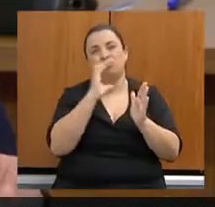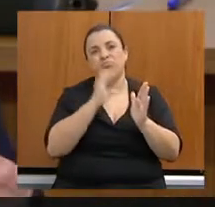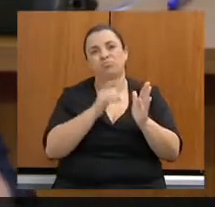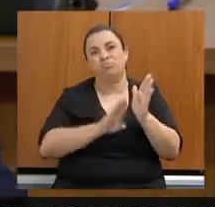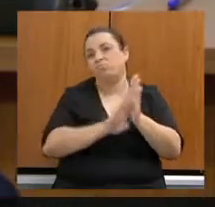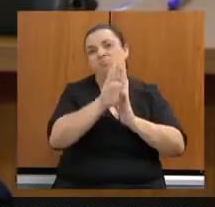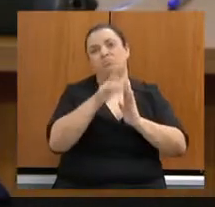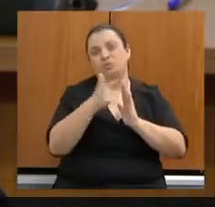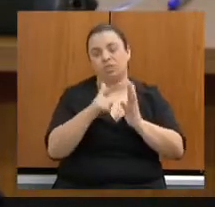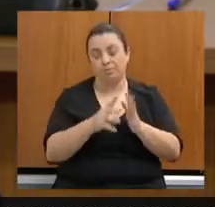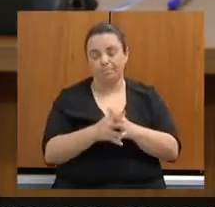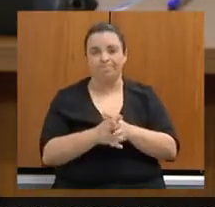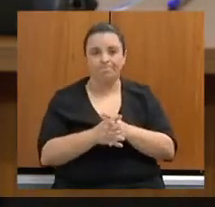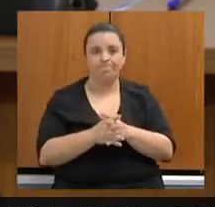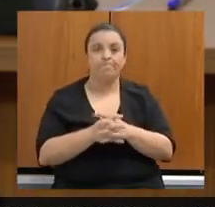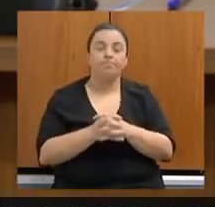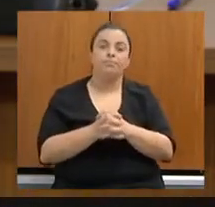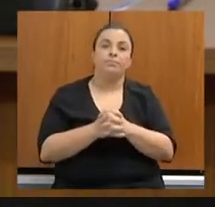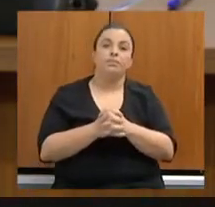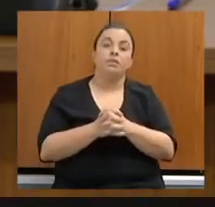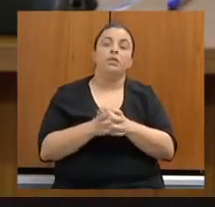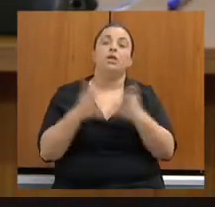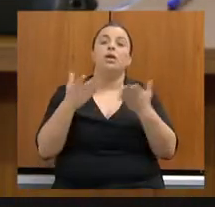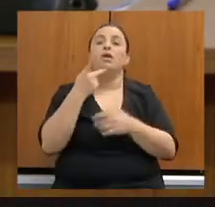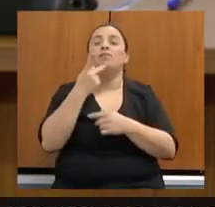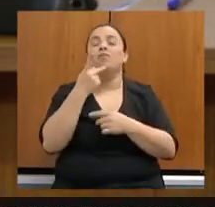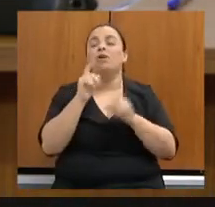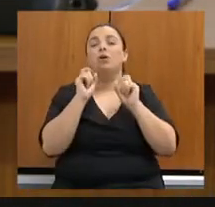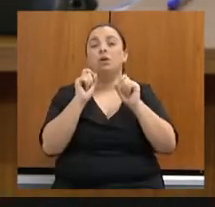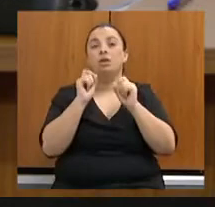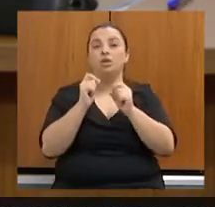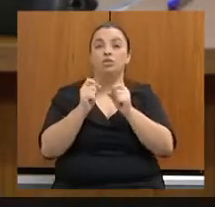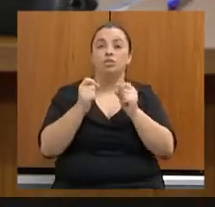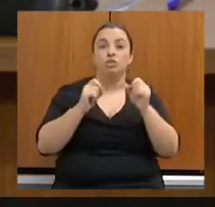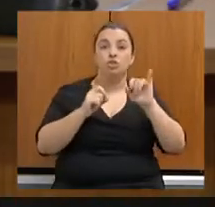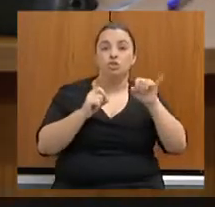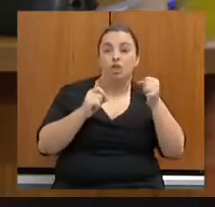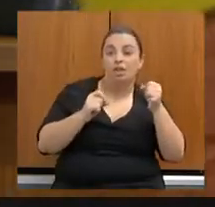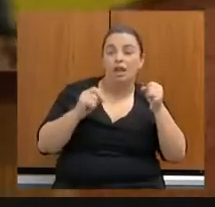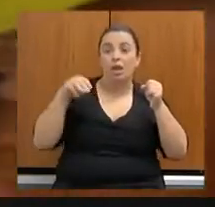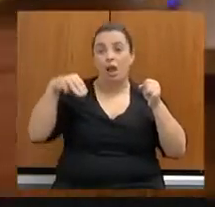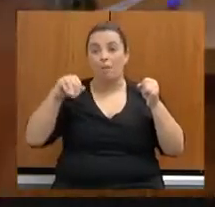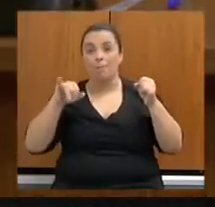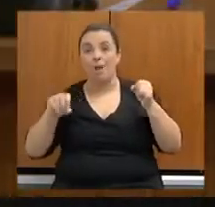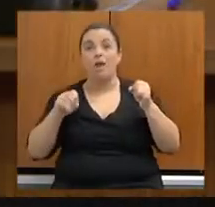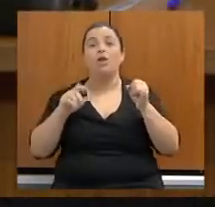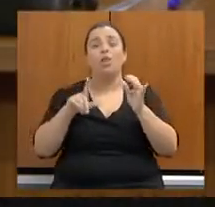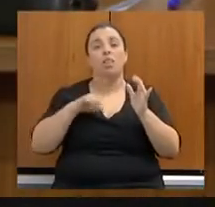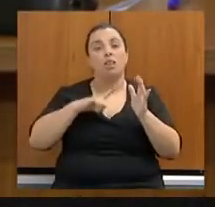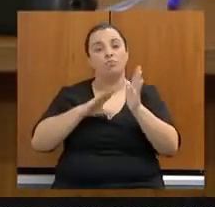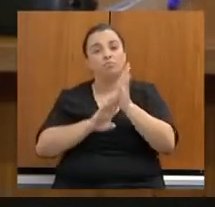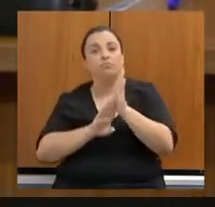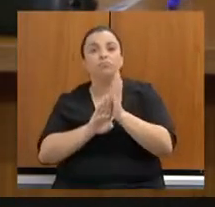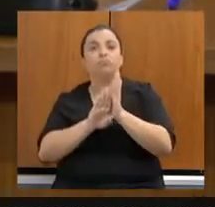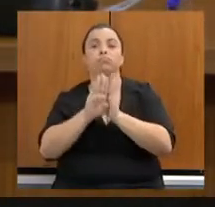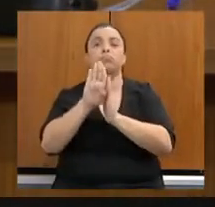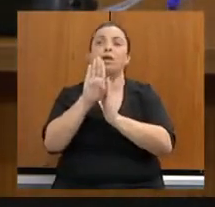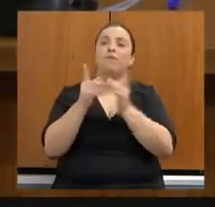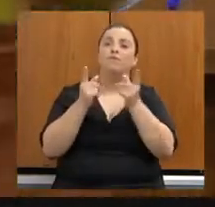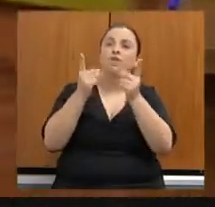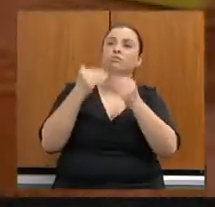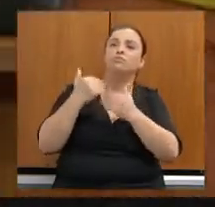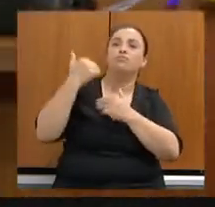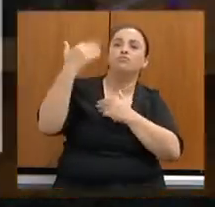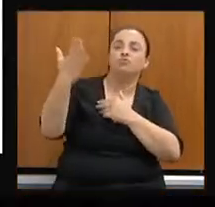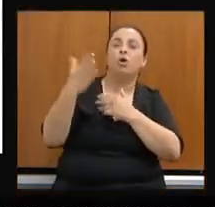Ah mas eu quero destacar aqui que de Janeiro a Maio o crescimento de 16 e meio por cento das exportações do agronegócio de Minas